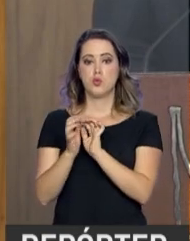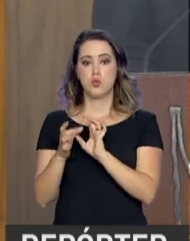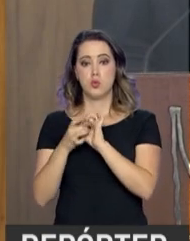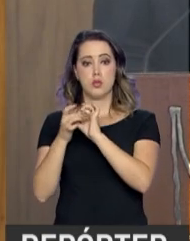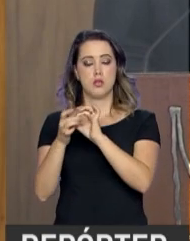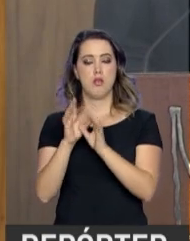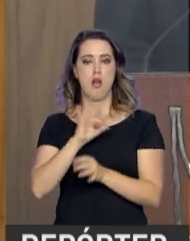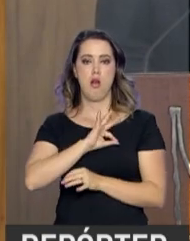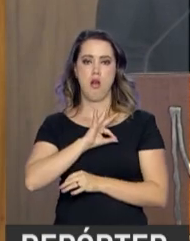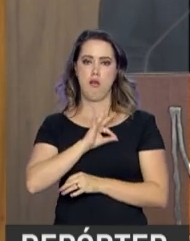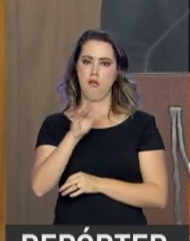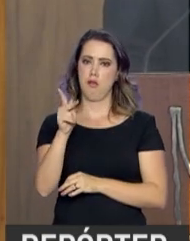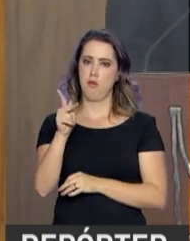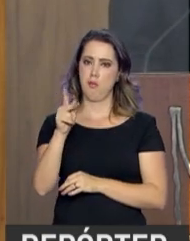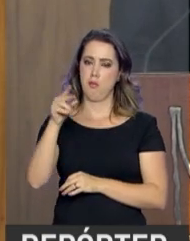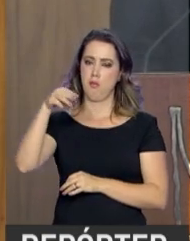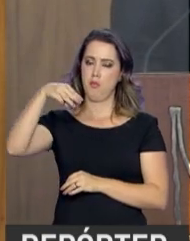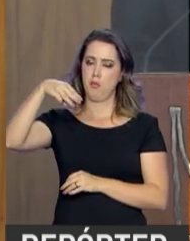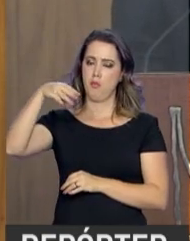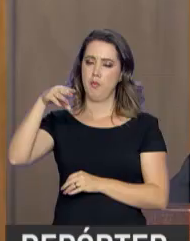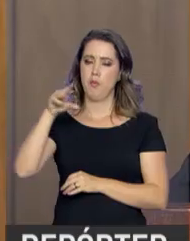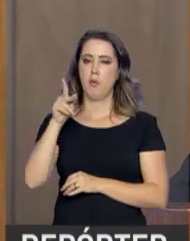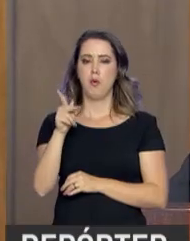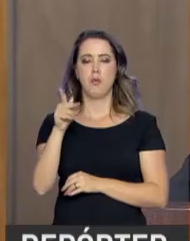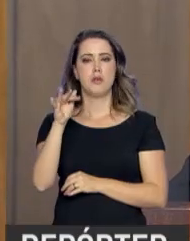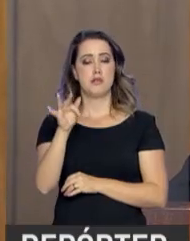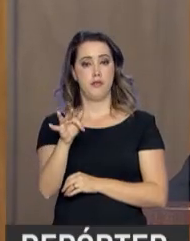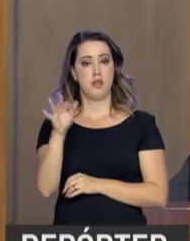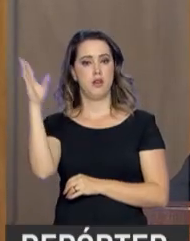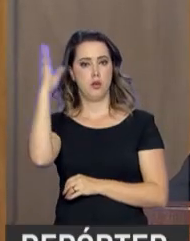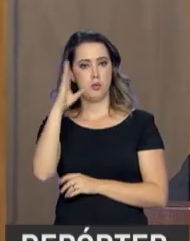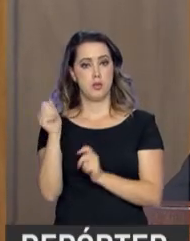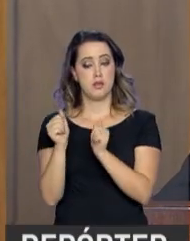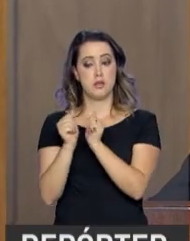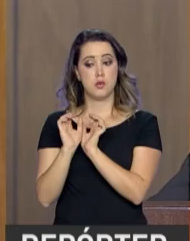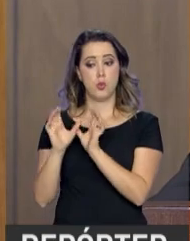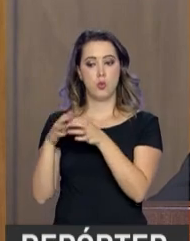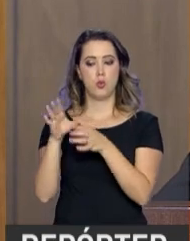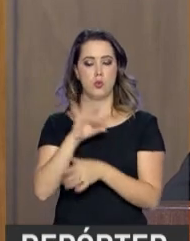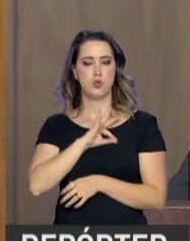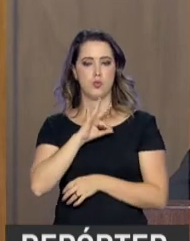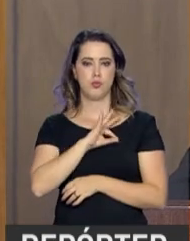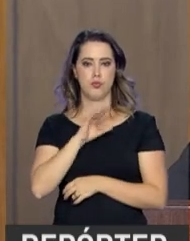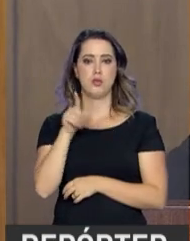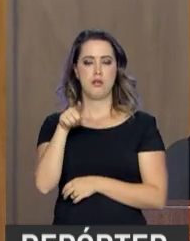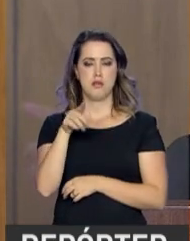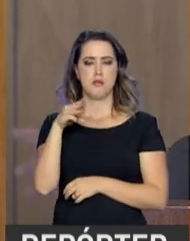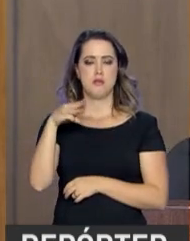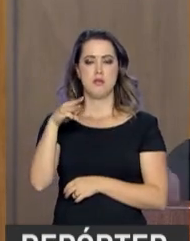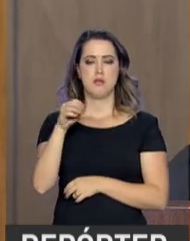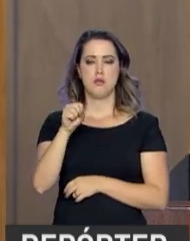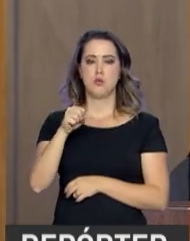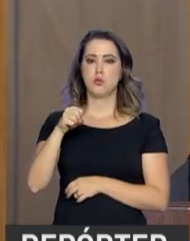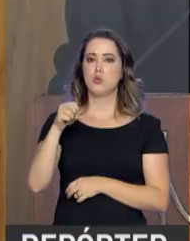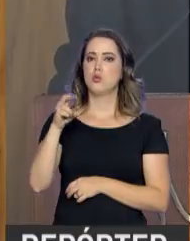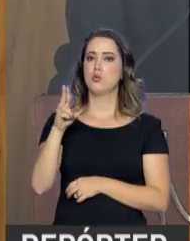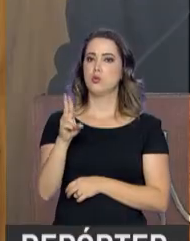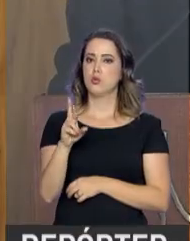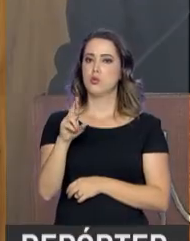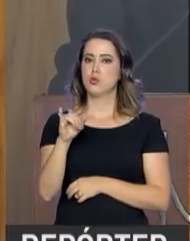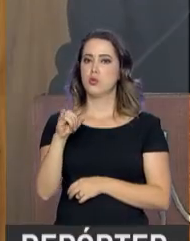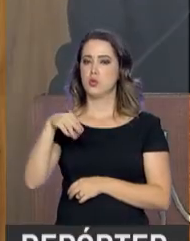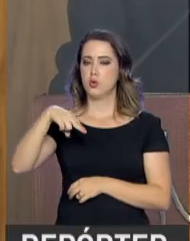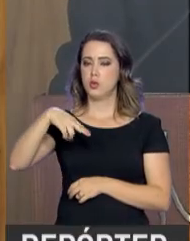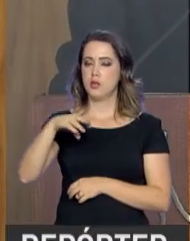e o corpo de polícia do suriname o presidente michel temer lembrou que são cerca de 600 quilômetros de